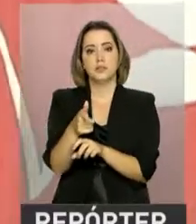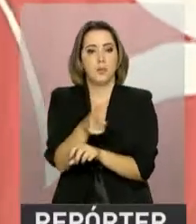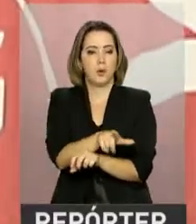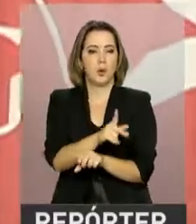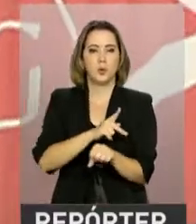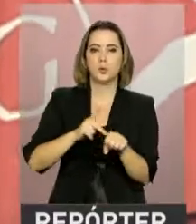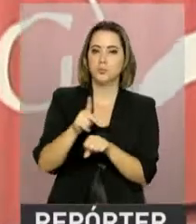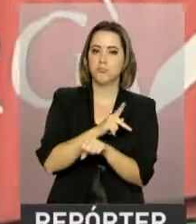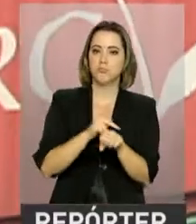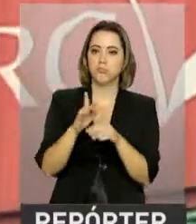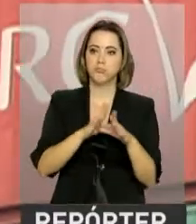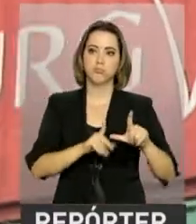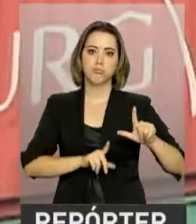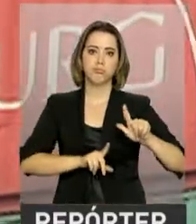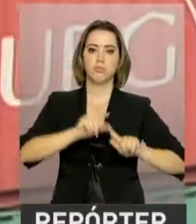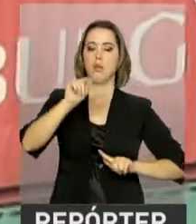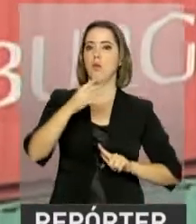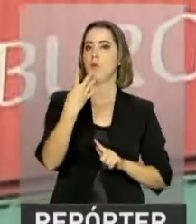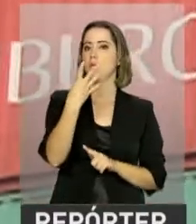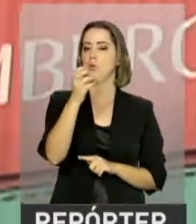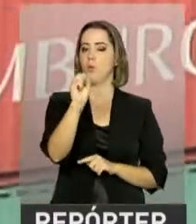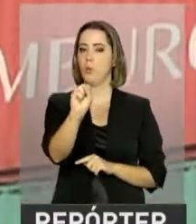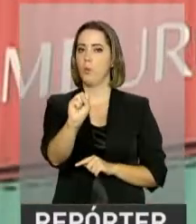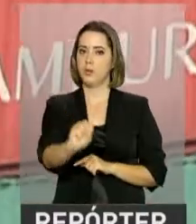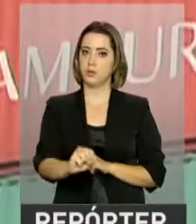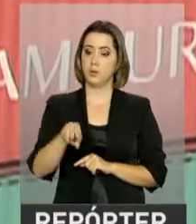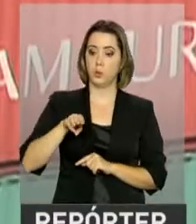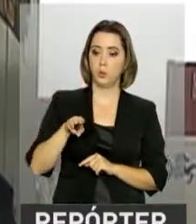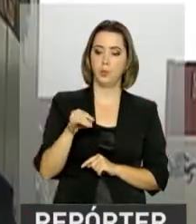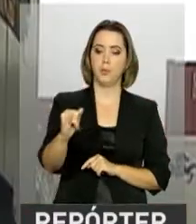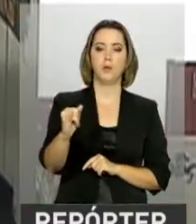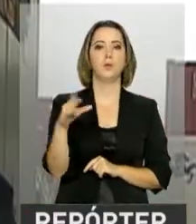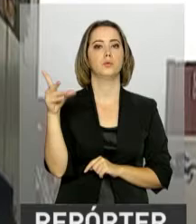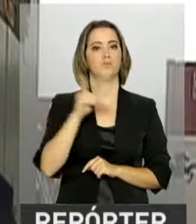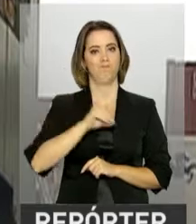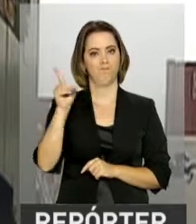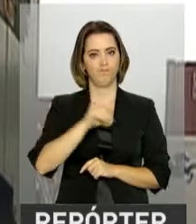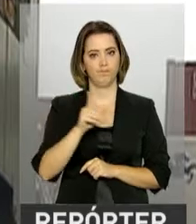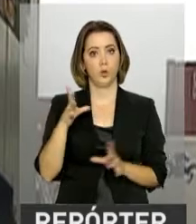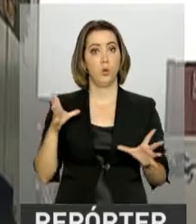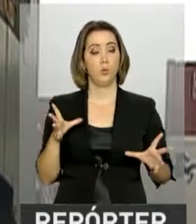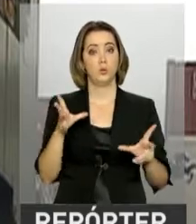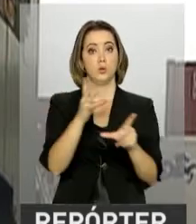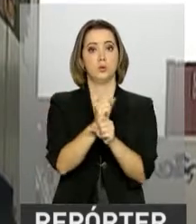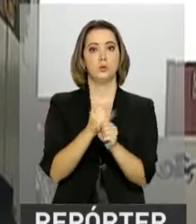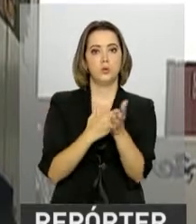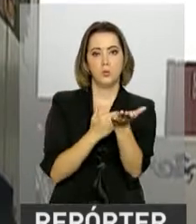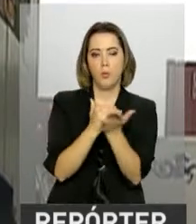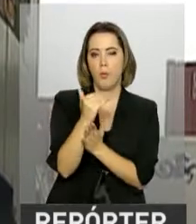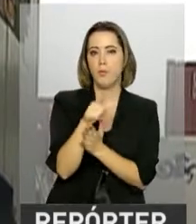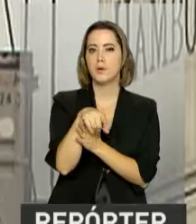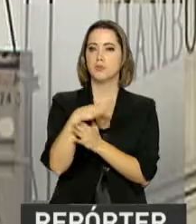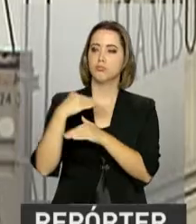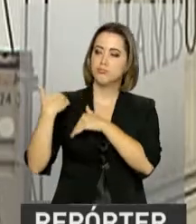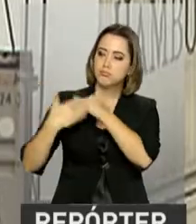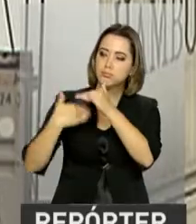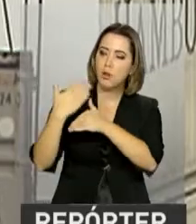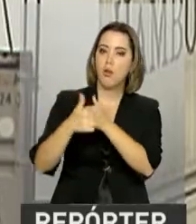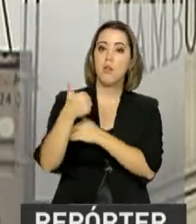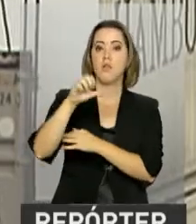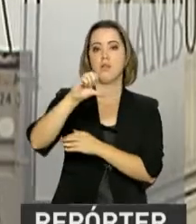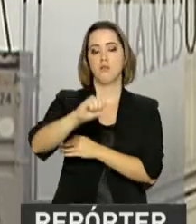as importações em quase 48 bilhões de dólares, o maior saldo desde o início da série histórica, em